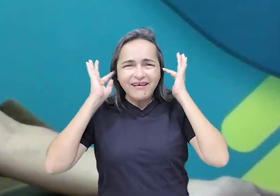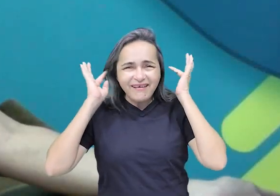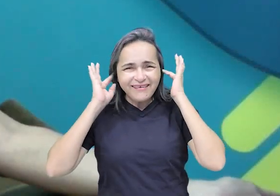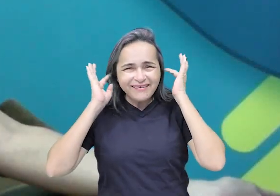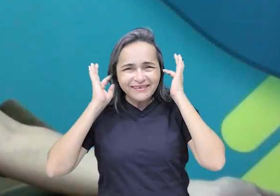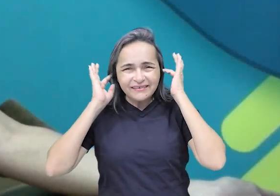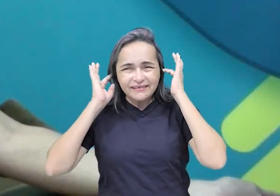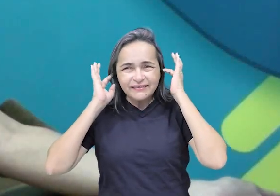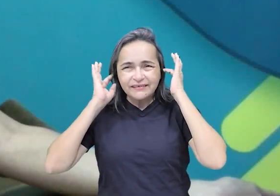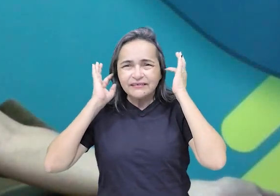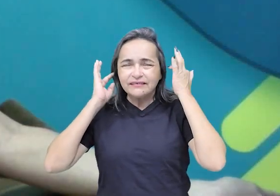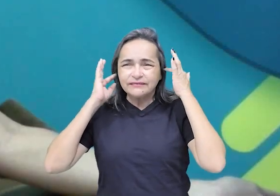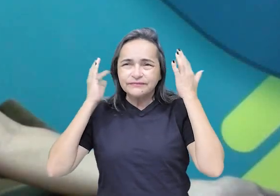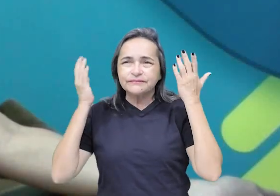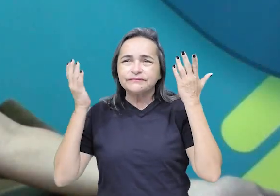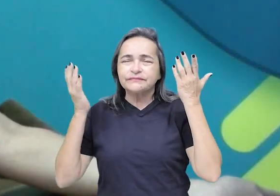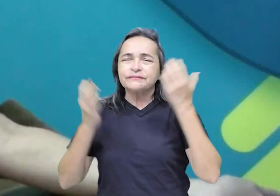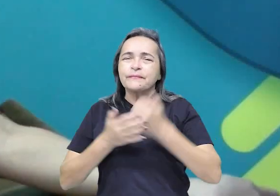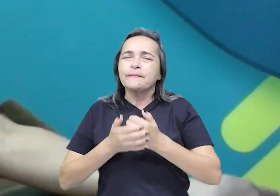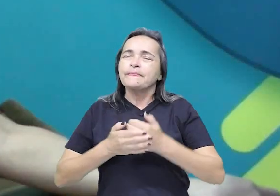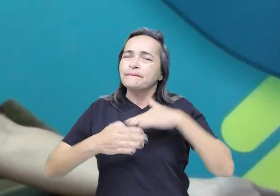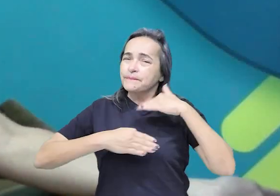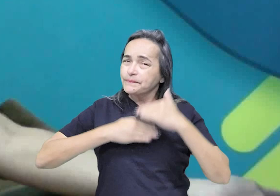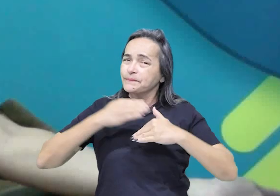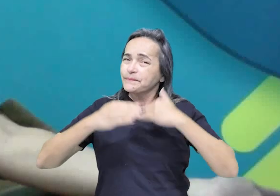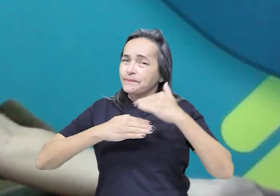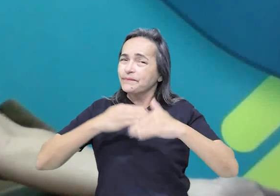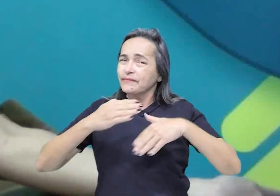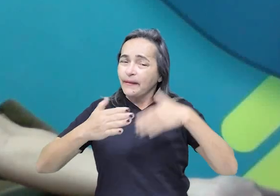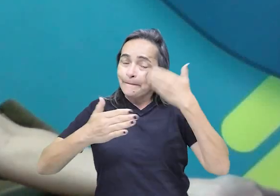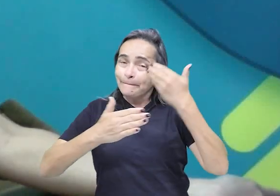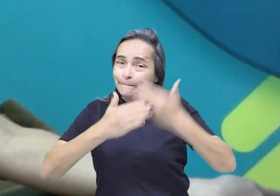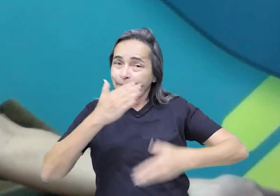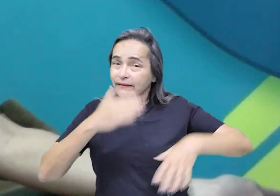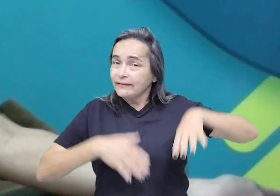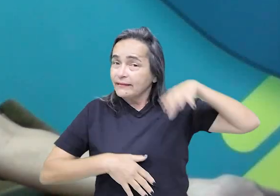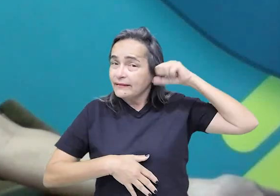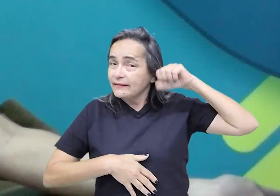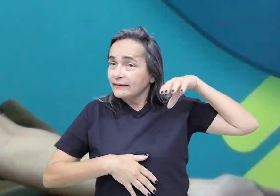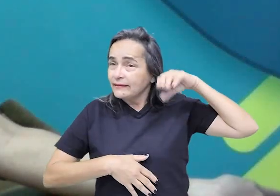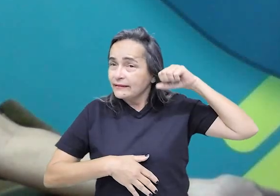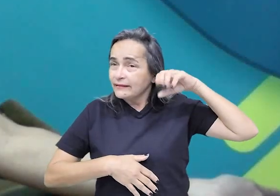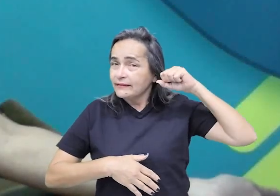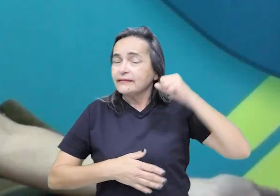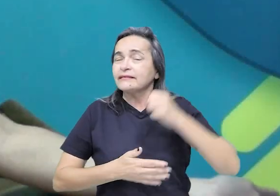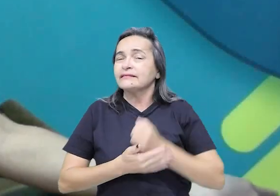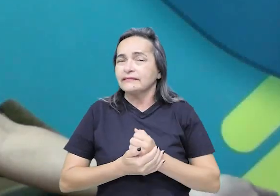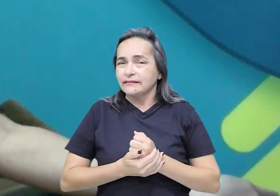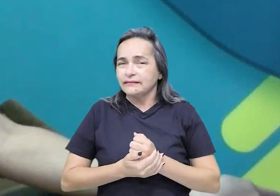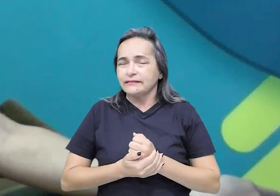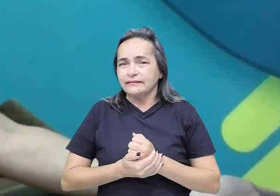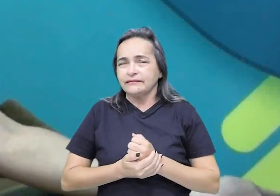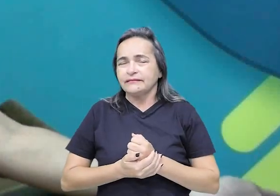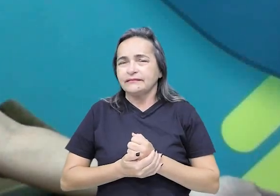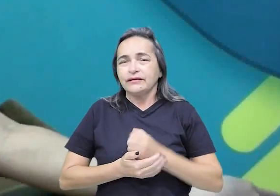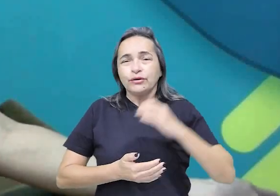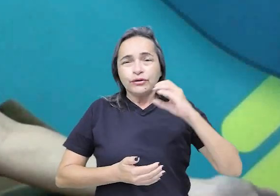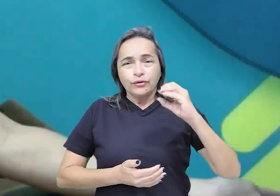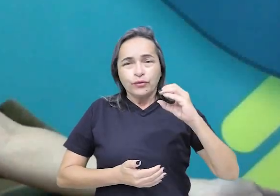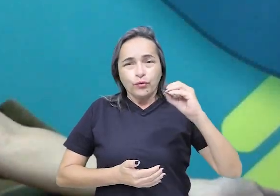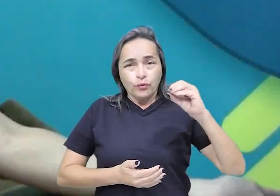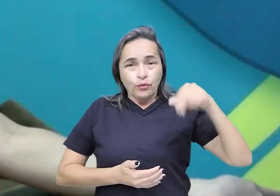na orelha média. E aí a gente desenvolve umas perdas auditivas que a gente chama de perdas auditivas condutivas, que elas